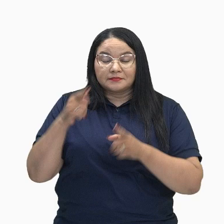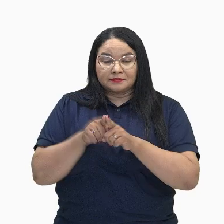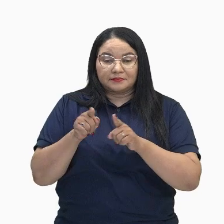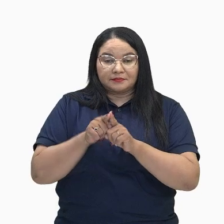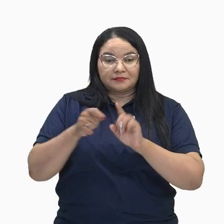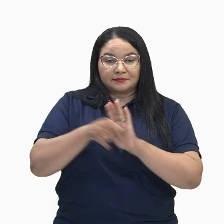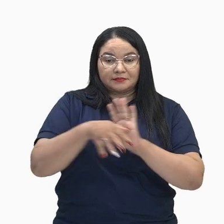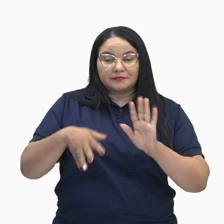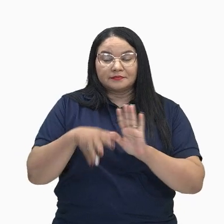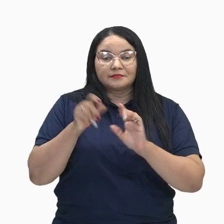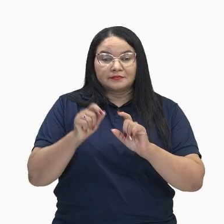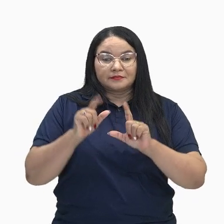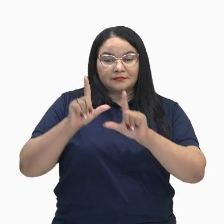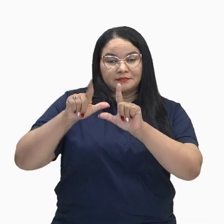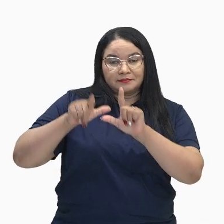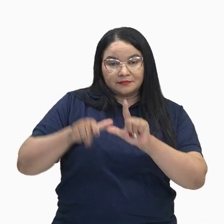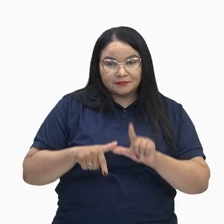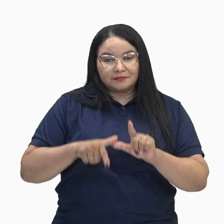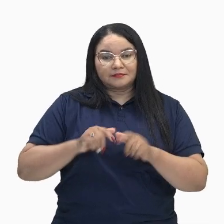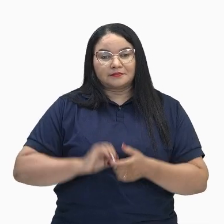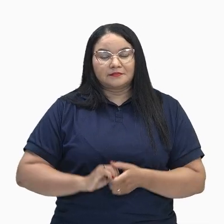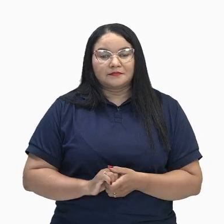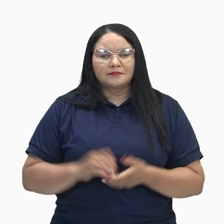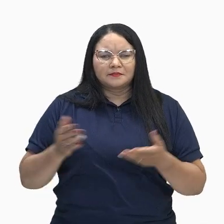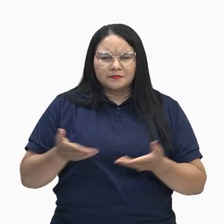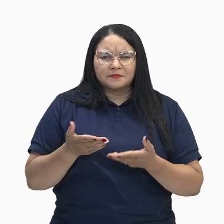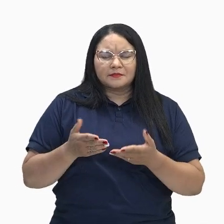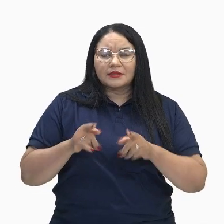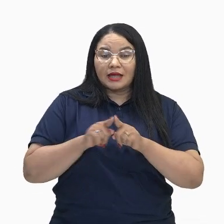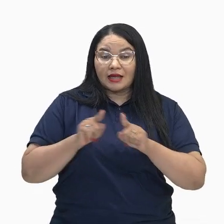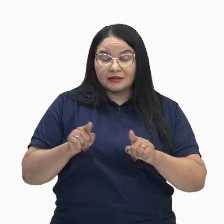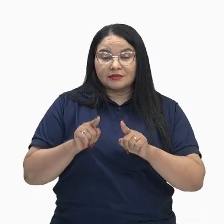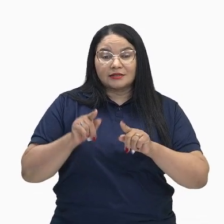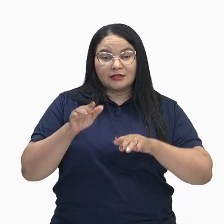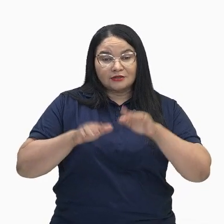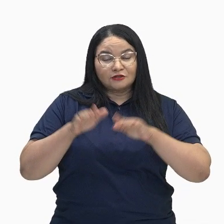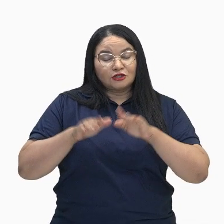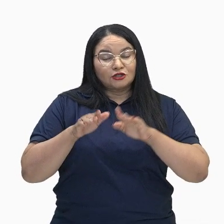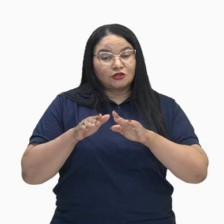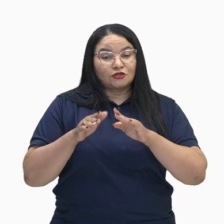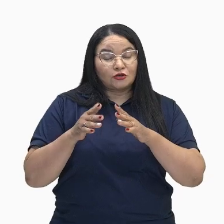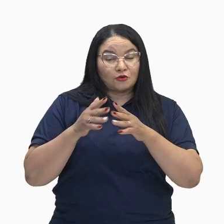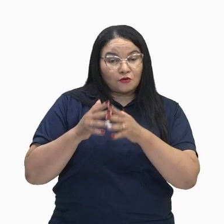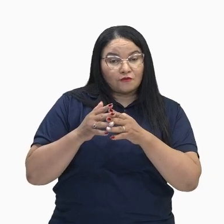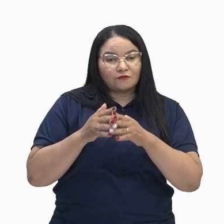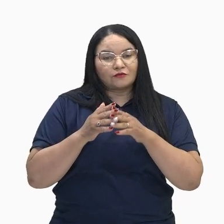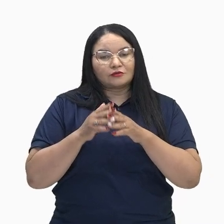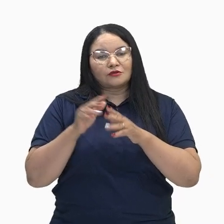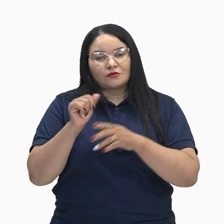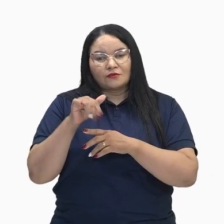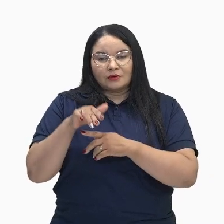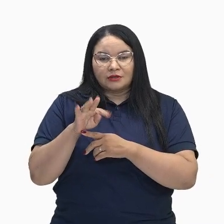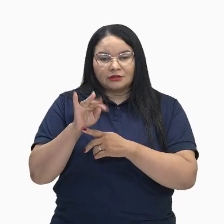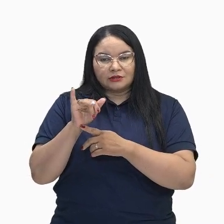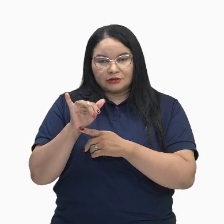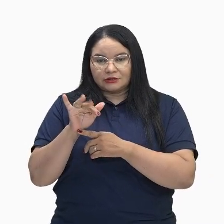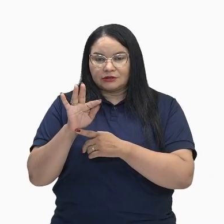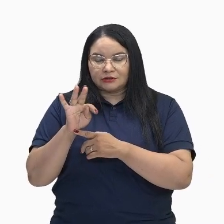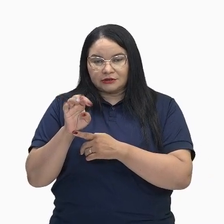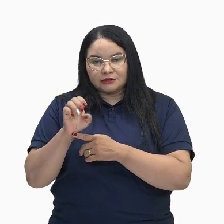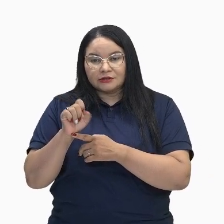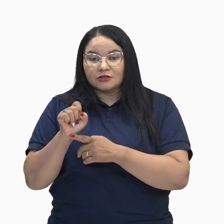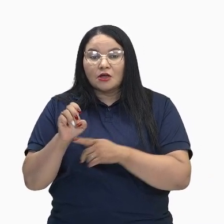Então, aqui, o paradoxo, ele às vezes ele confunde com uma antítese, mas a gente tem que observar